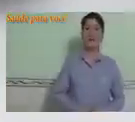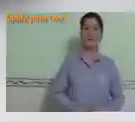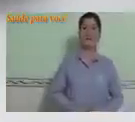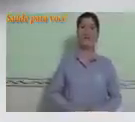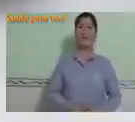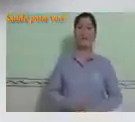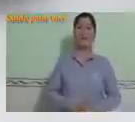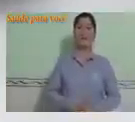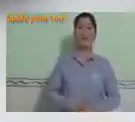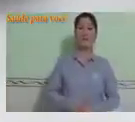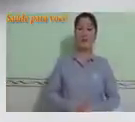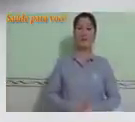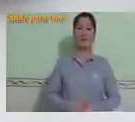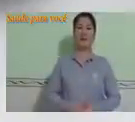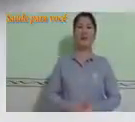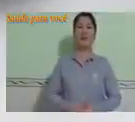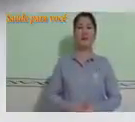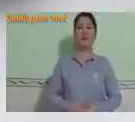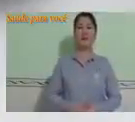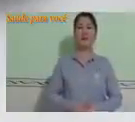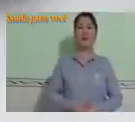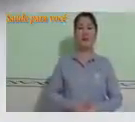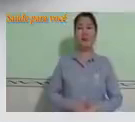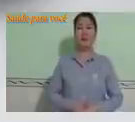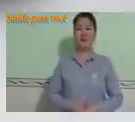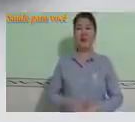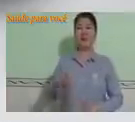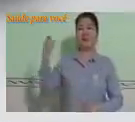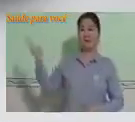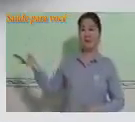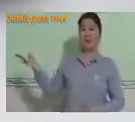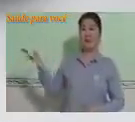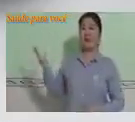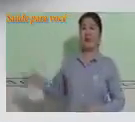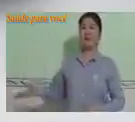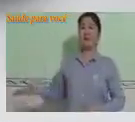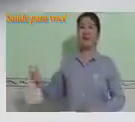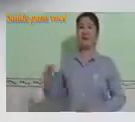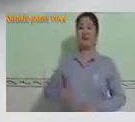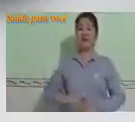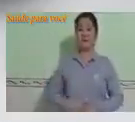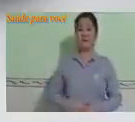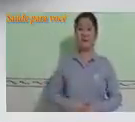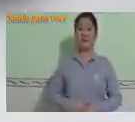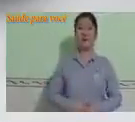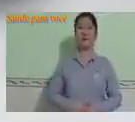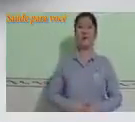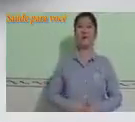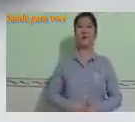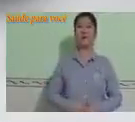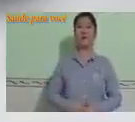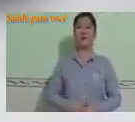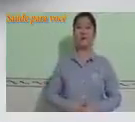Além disso, este tipo de exercício facilita a queima de gordura e levar ao aumento da massa magra. Ser na academia é